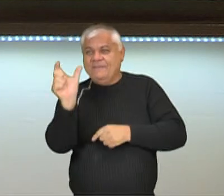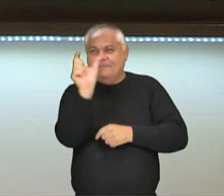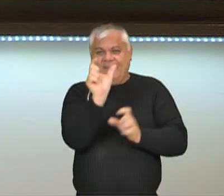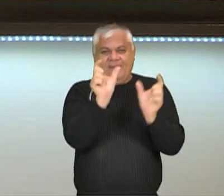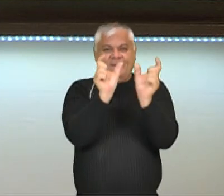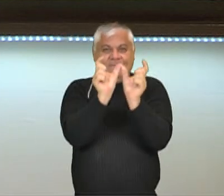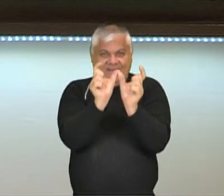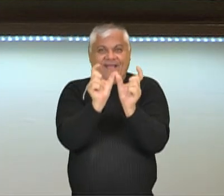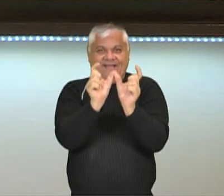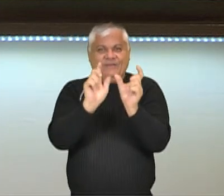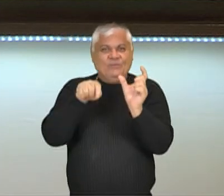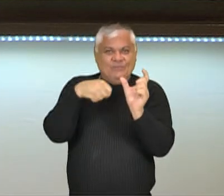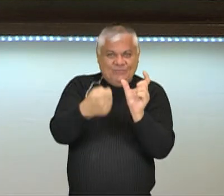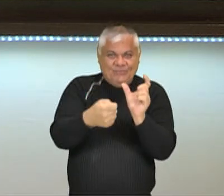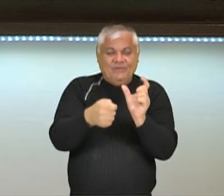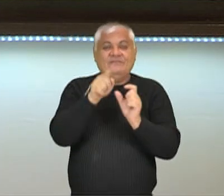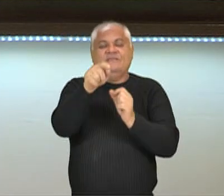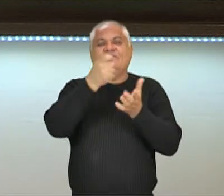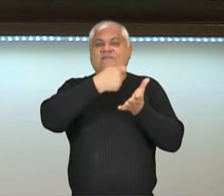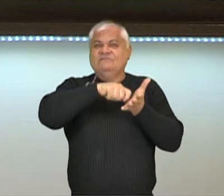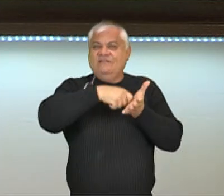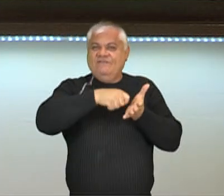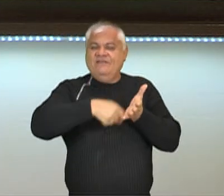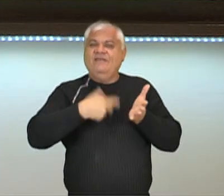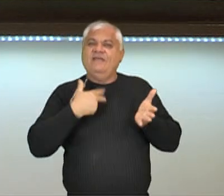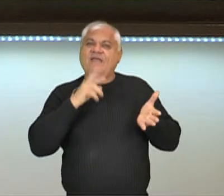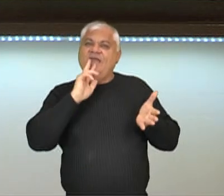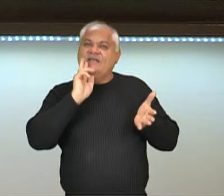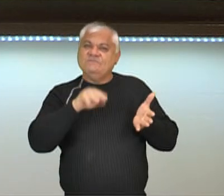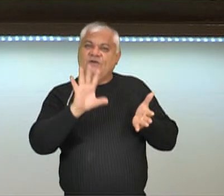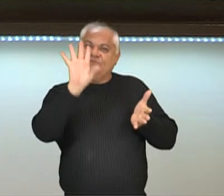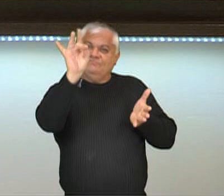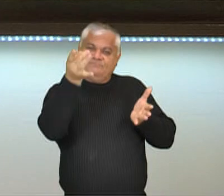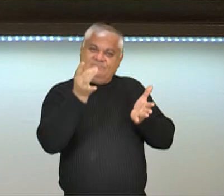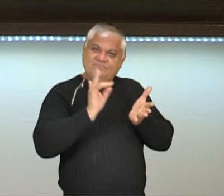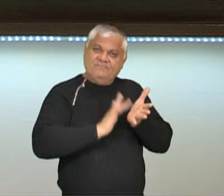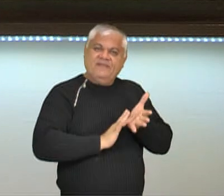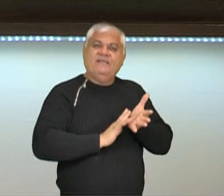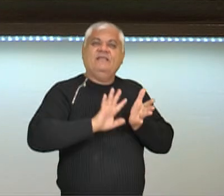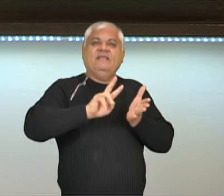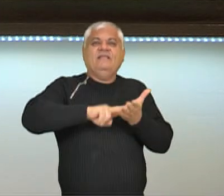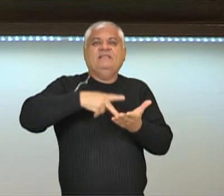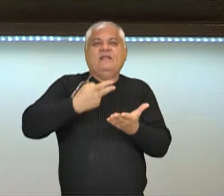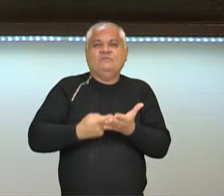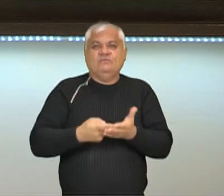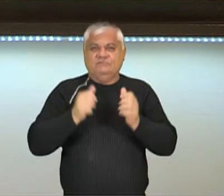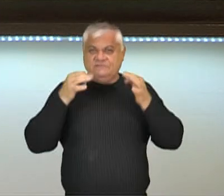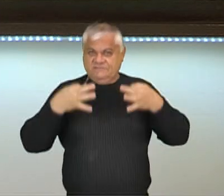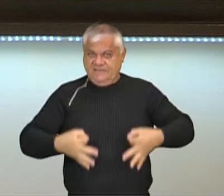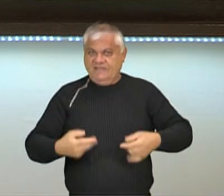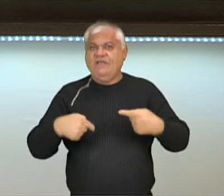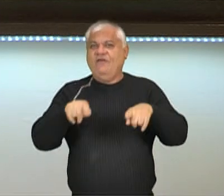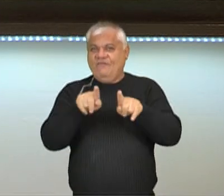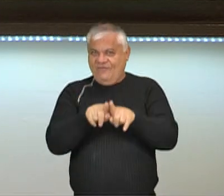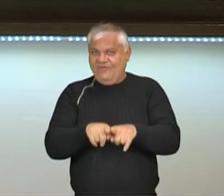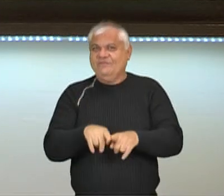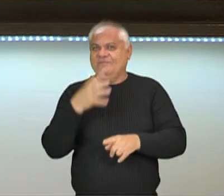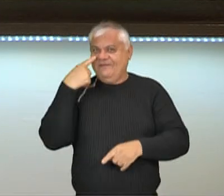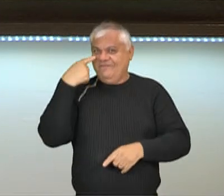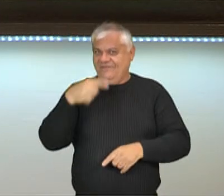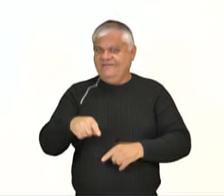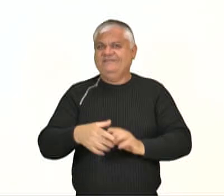naturalmente, e você vai escrever essa collocation e colocar a tradução dela junto, certo? Eu já volto para a gente